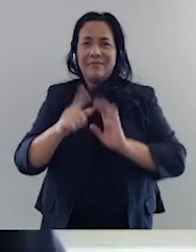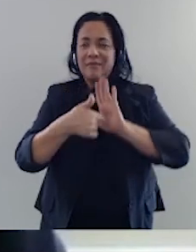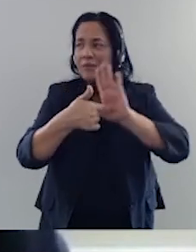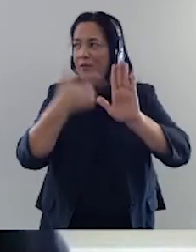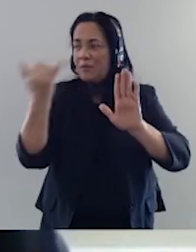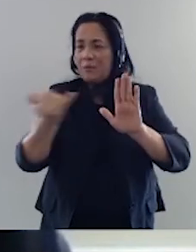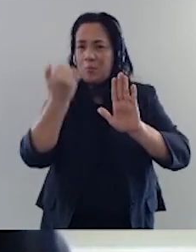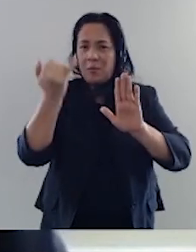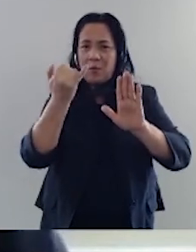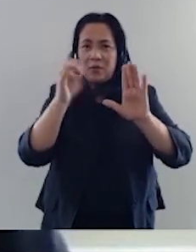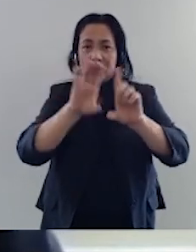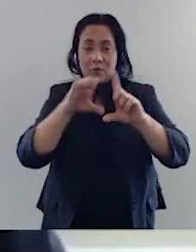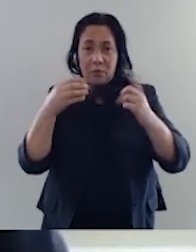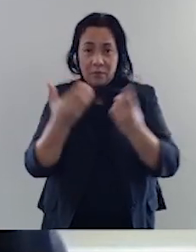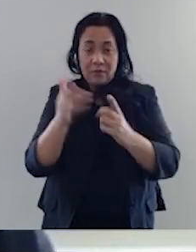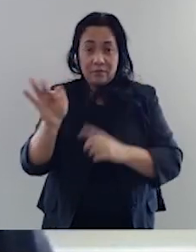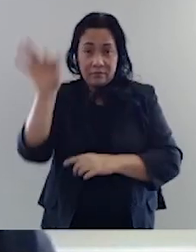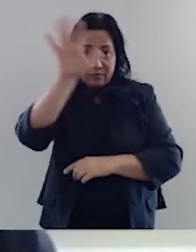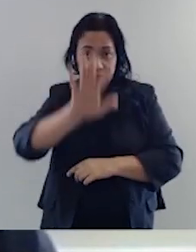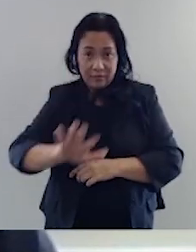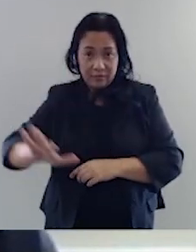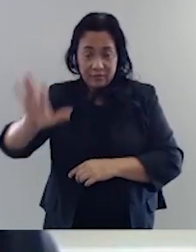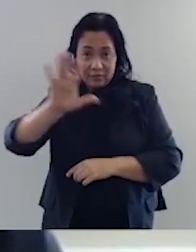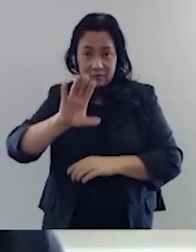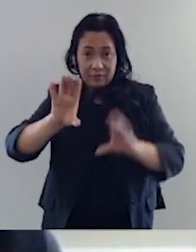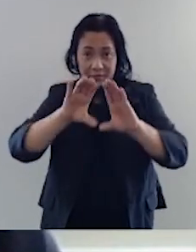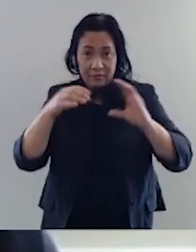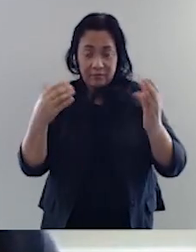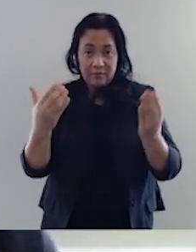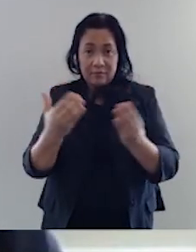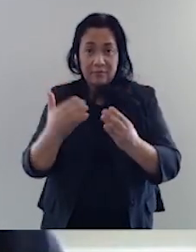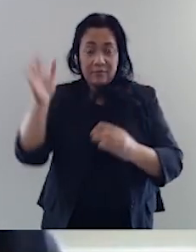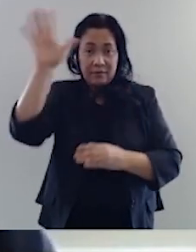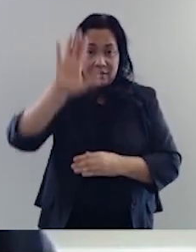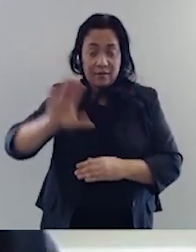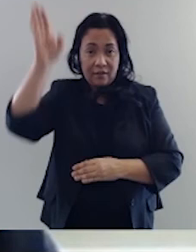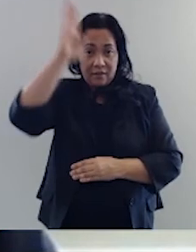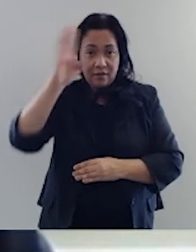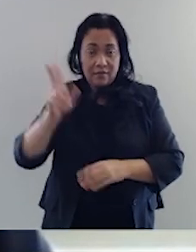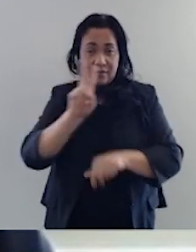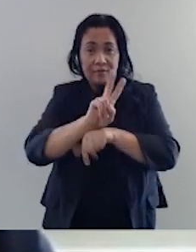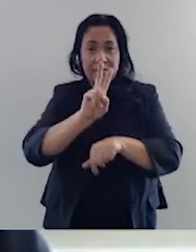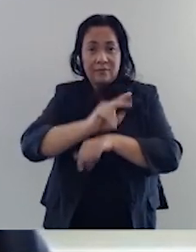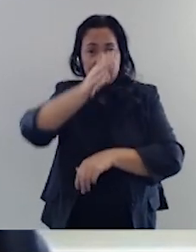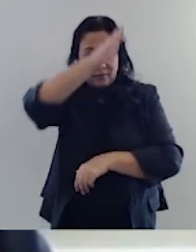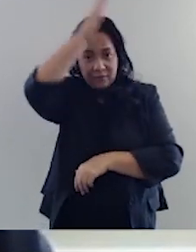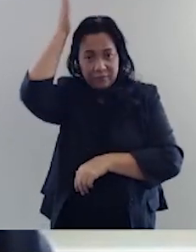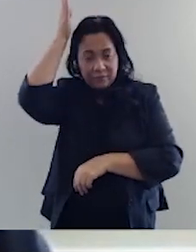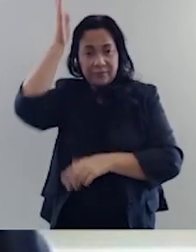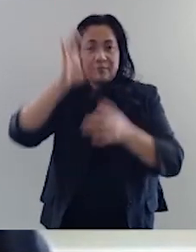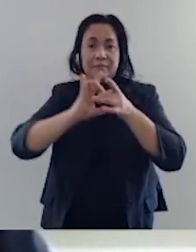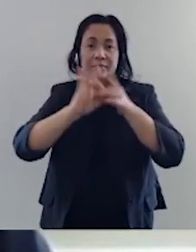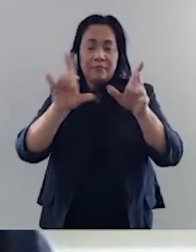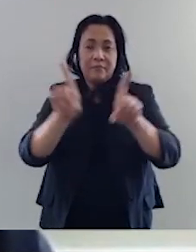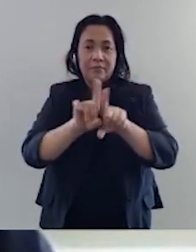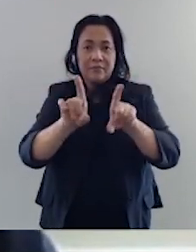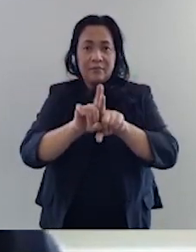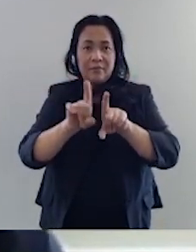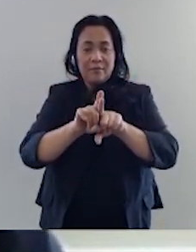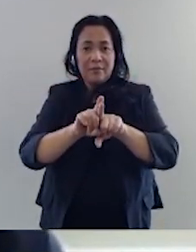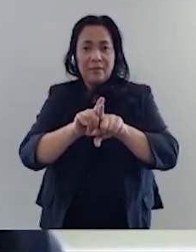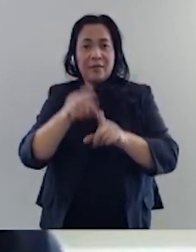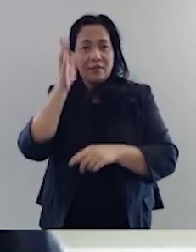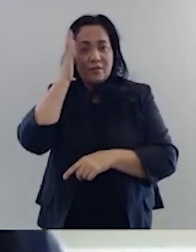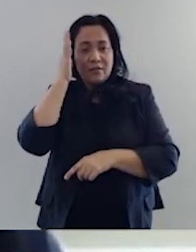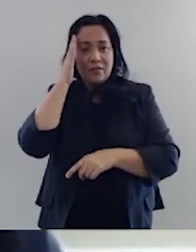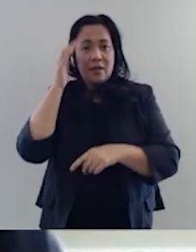importante comissão do Conselho Federal, que é a Comissão Nacional de Defesa da República e da Democracia. Nós estamos em boas mãos.